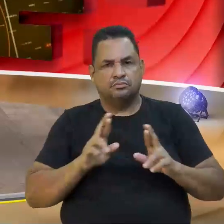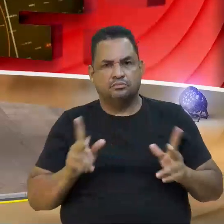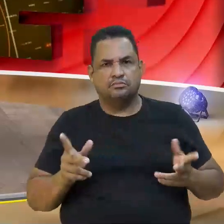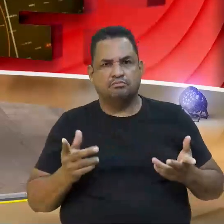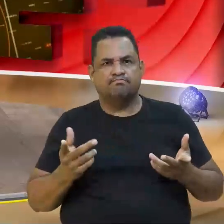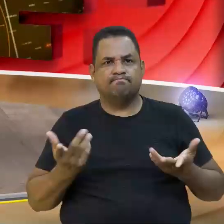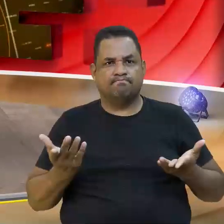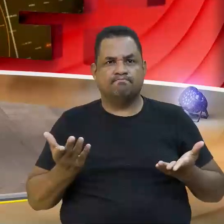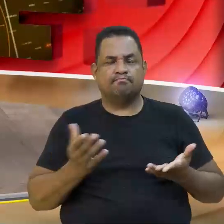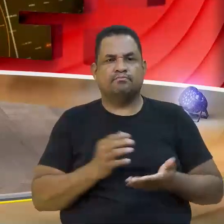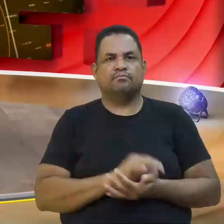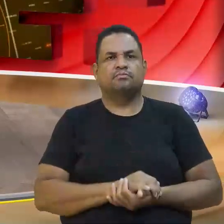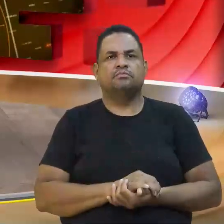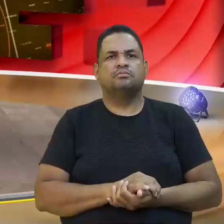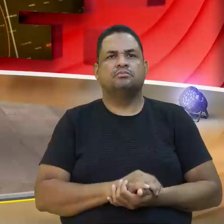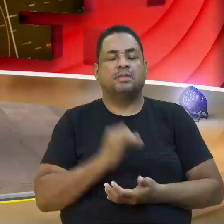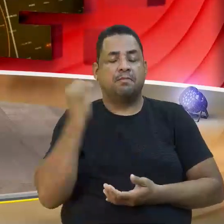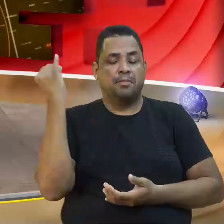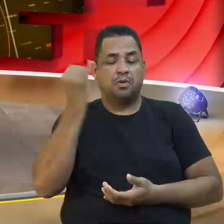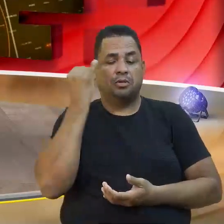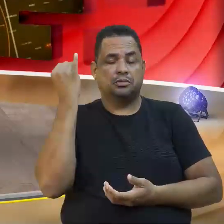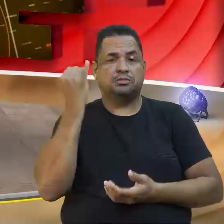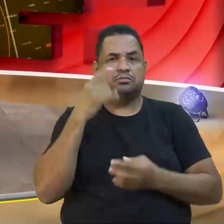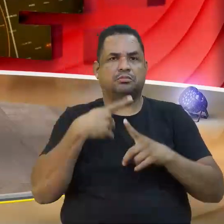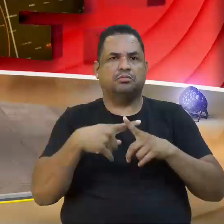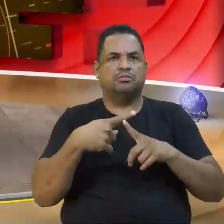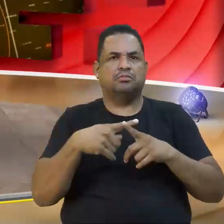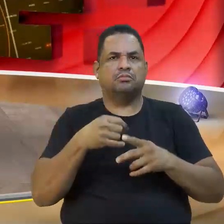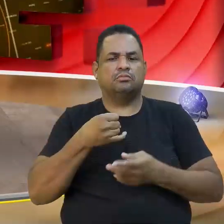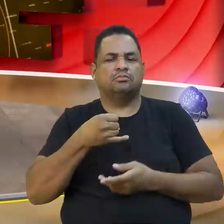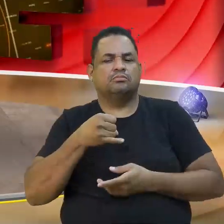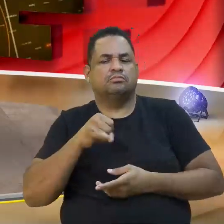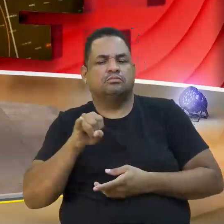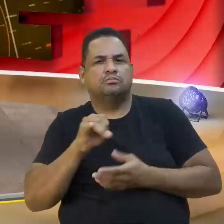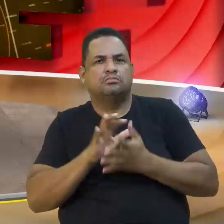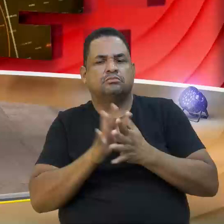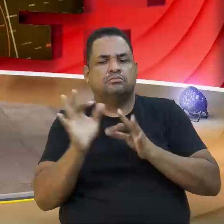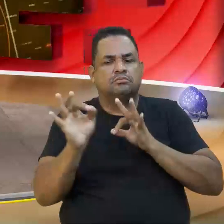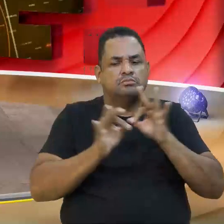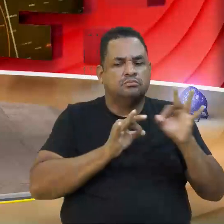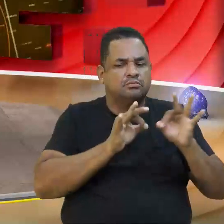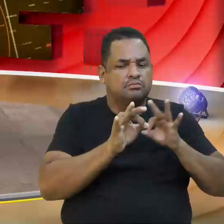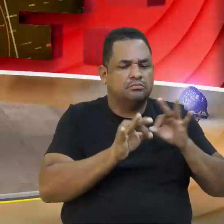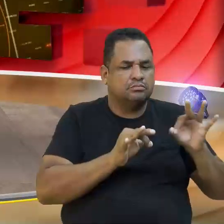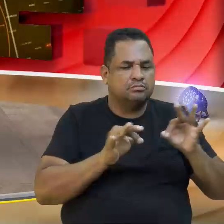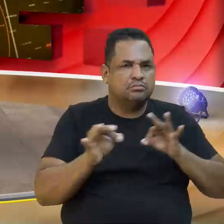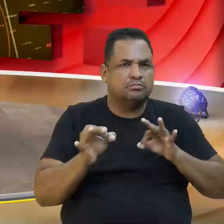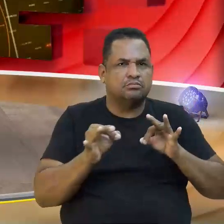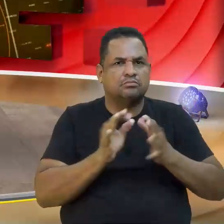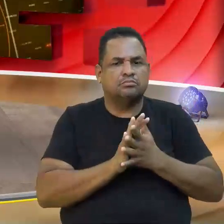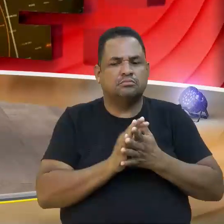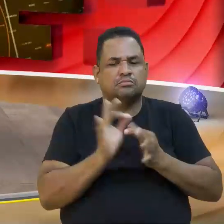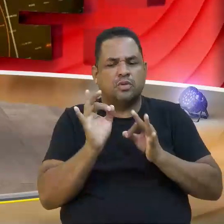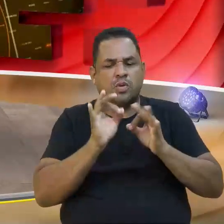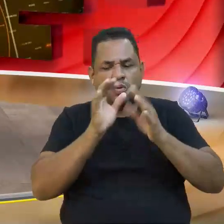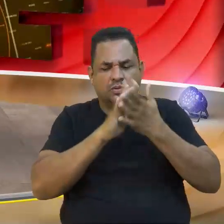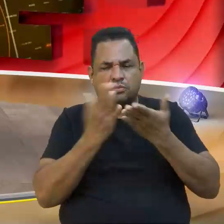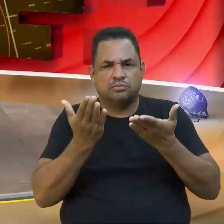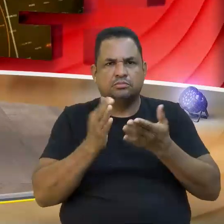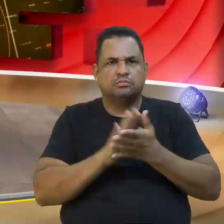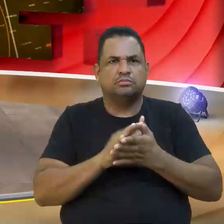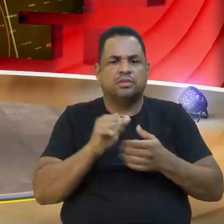aqui para vocês, ó, é importante, porque se você criar uma técnica, um esquema para você estudar, vai